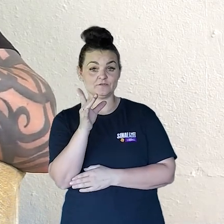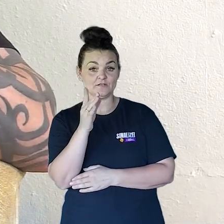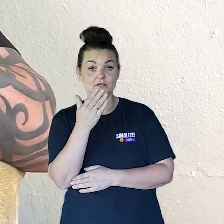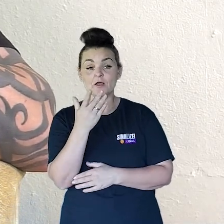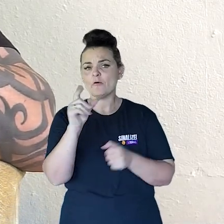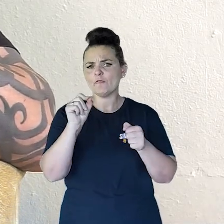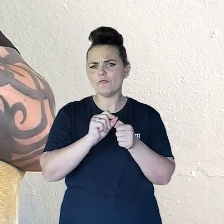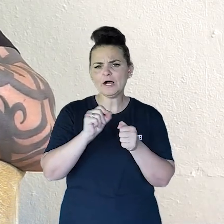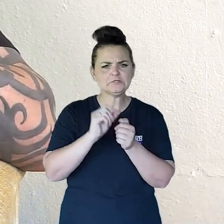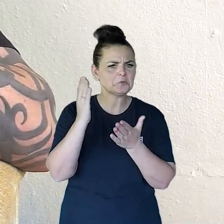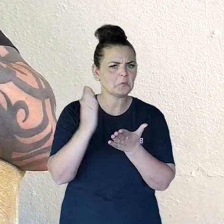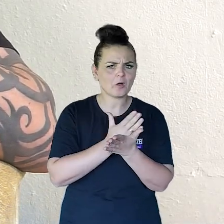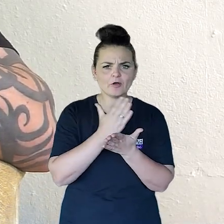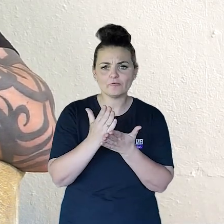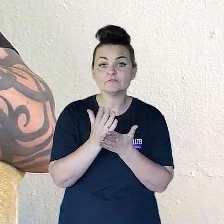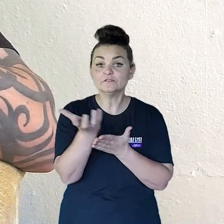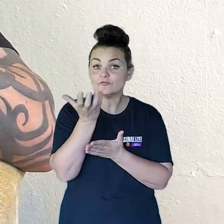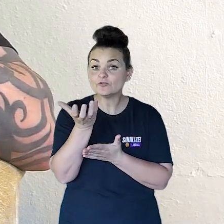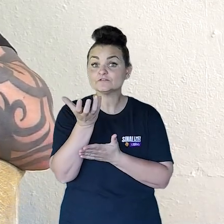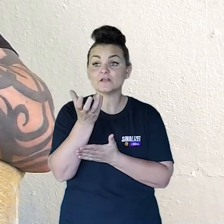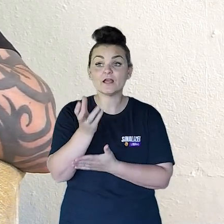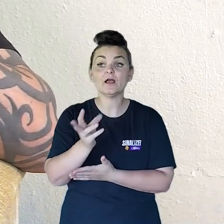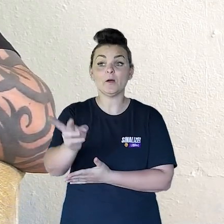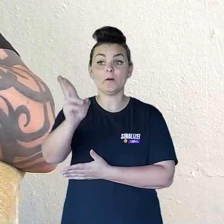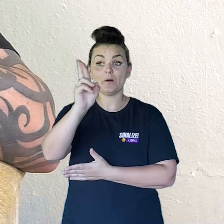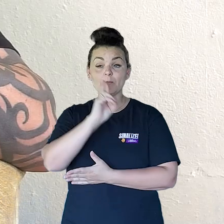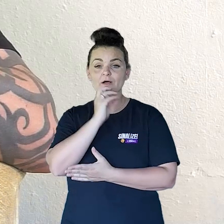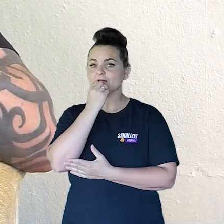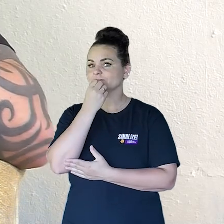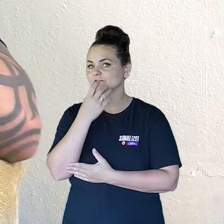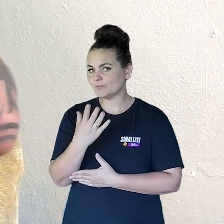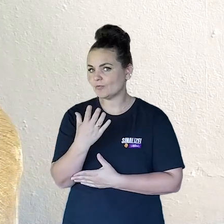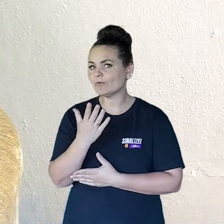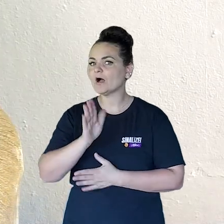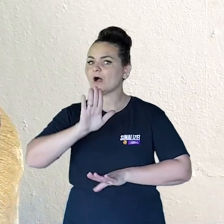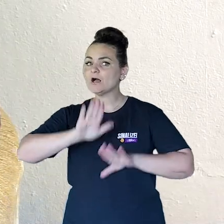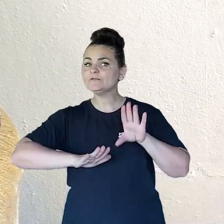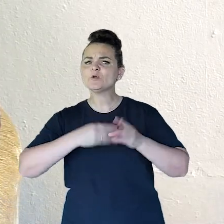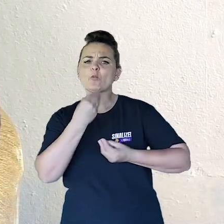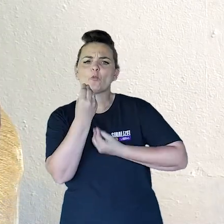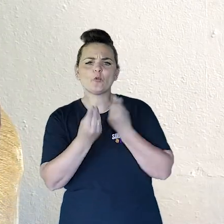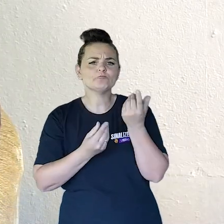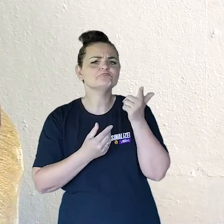resultado. Mas, às vezes, a maneira como você conquista esse resultado